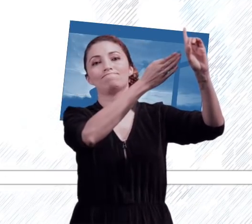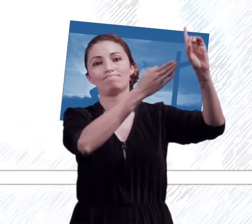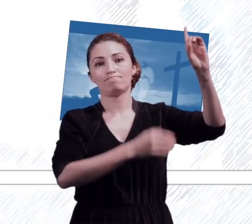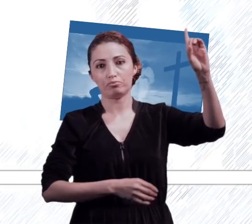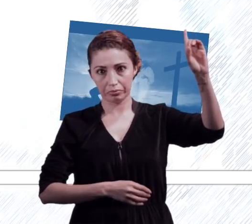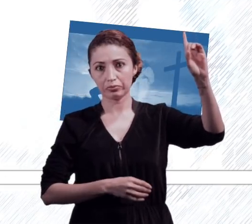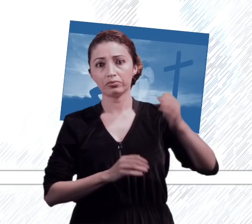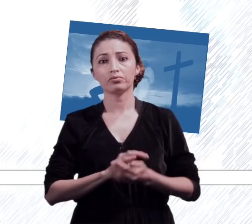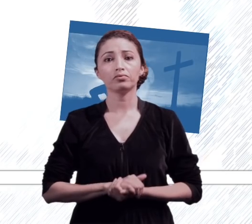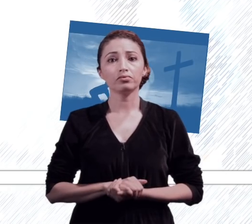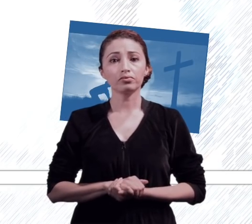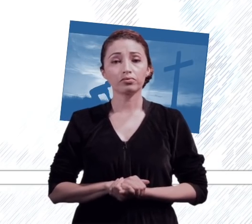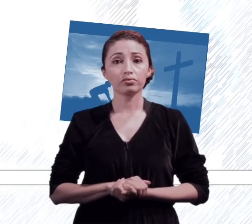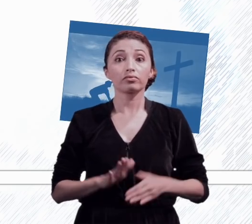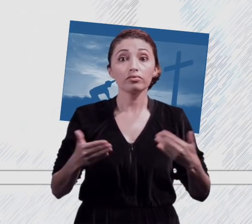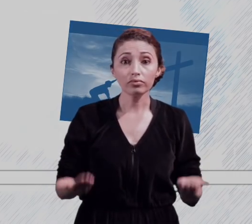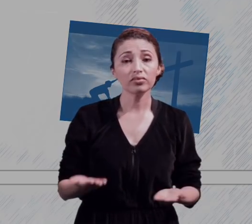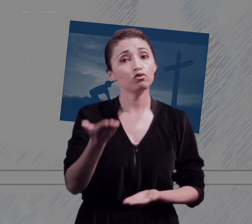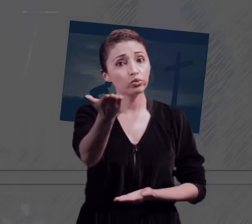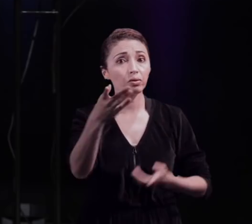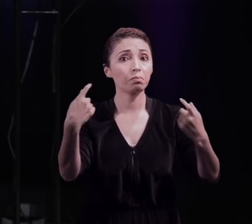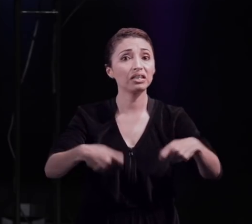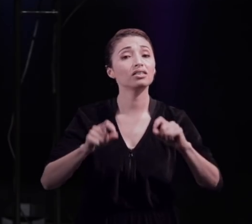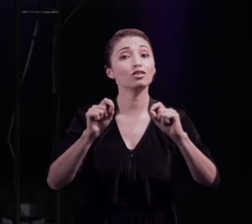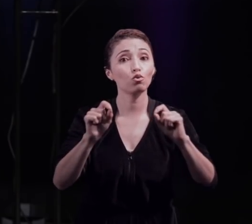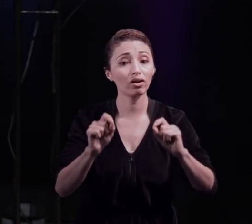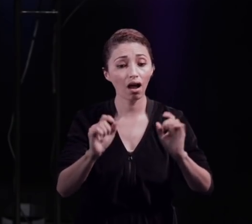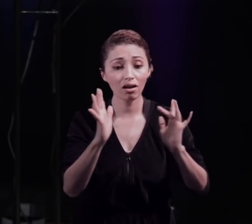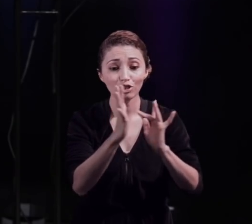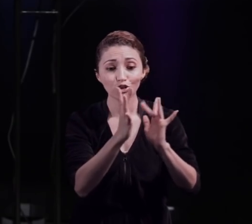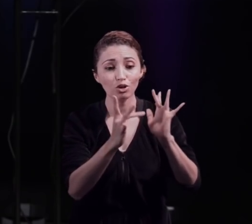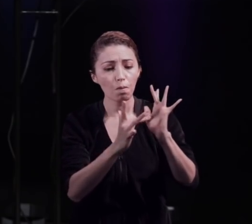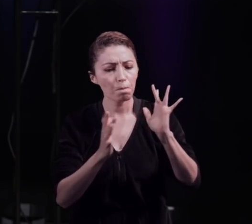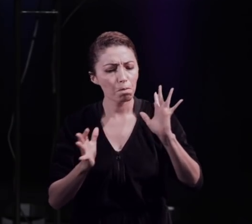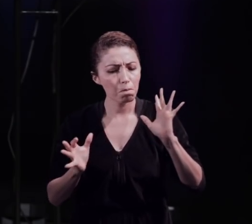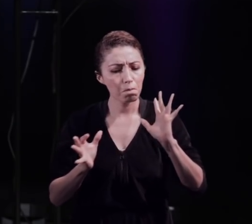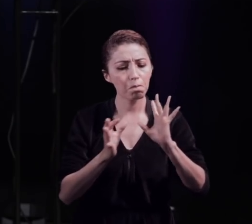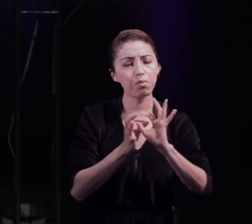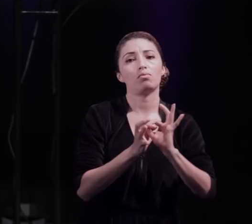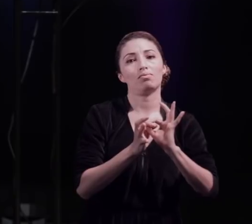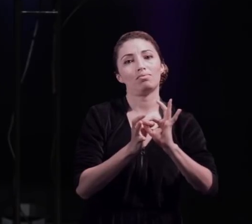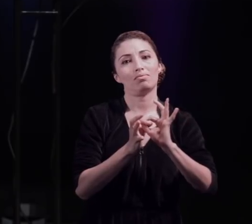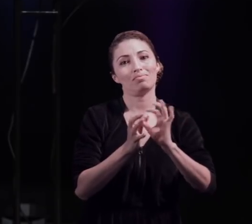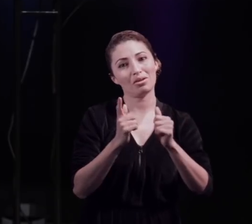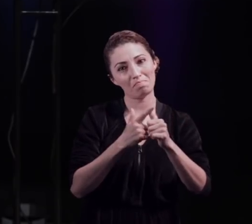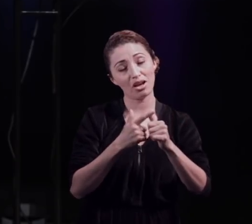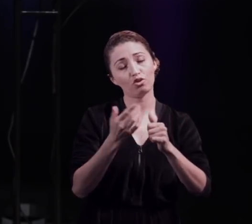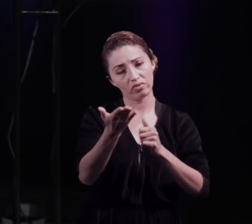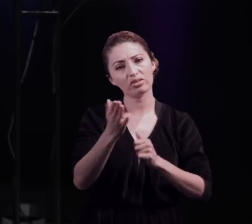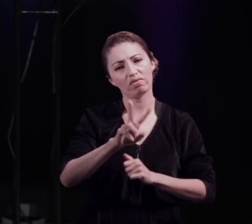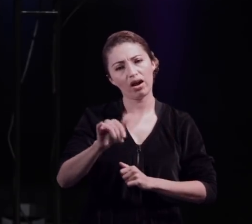Pai senão por mim. Então você precisa passar por Jesus e você vai